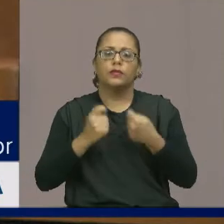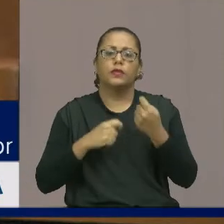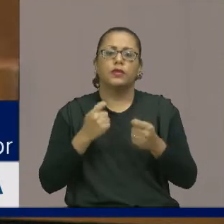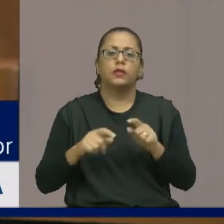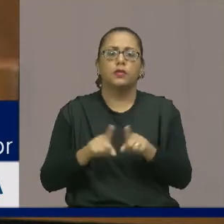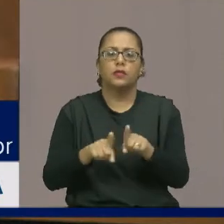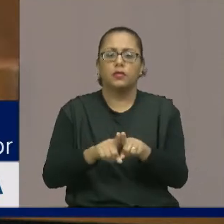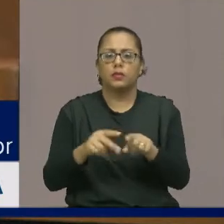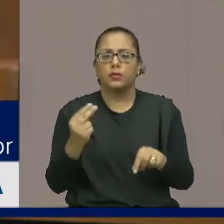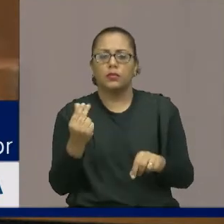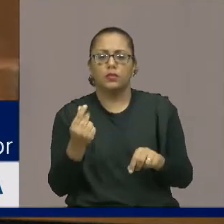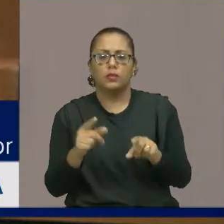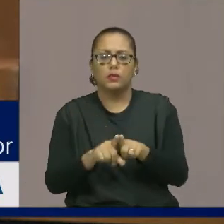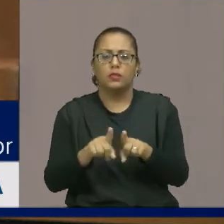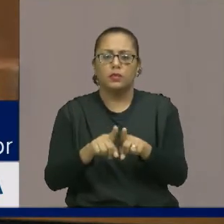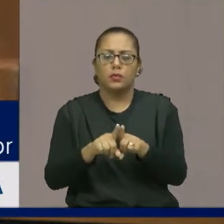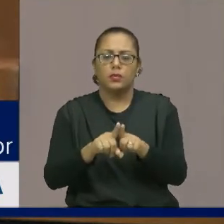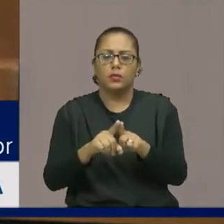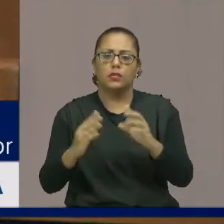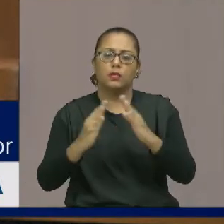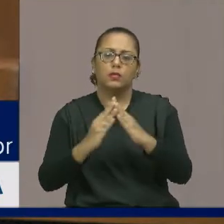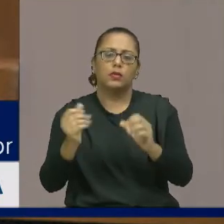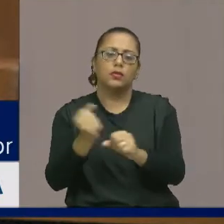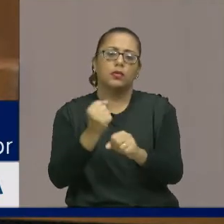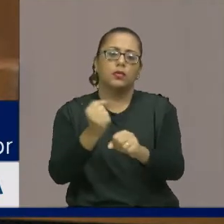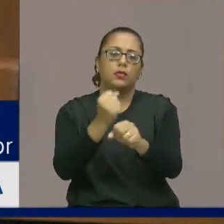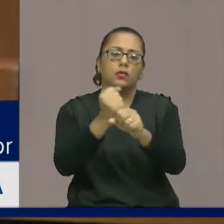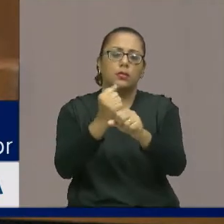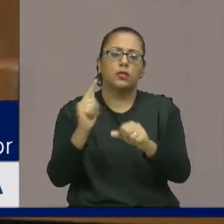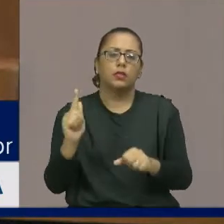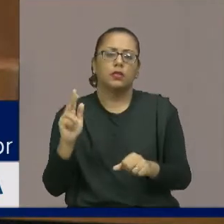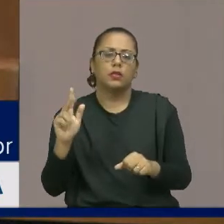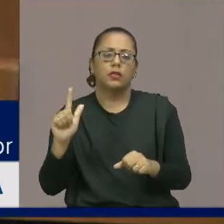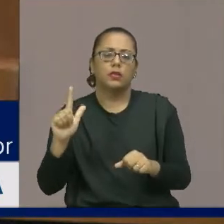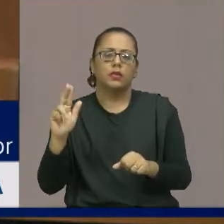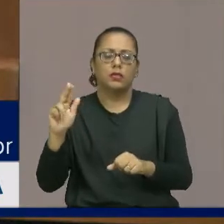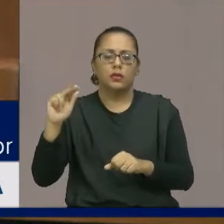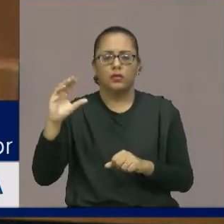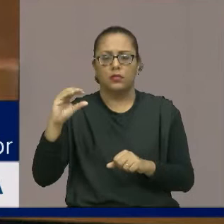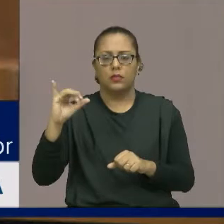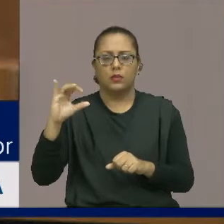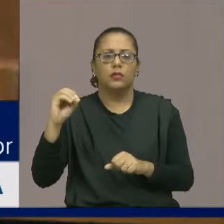Júnior. Gestão habitacional e obras, Glaucio Lamarca.